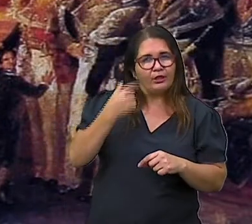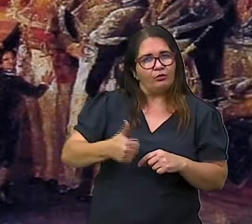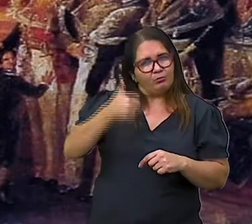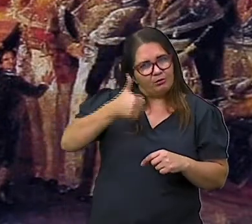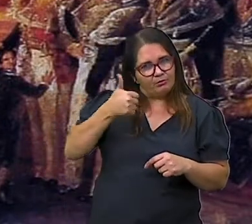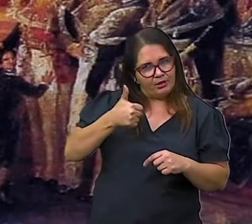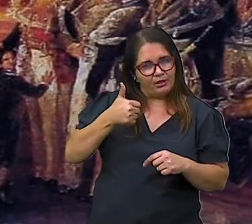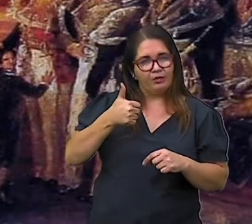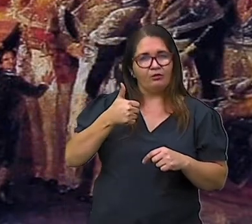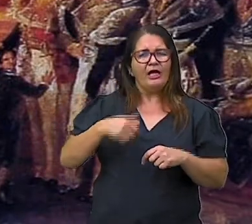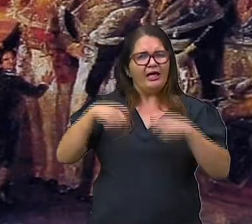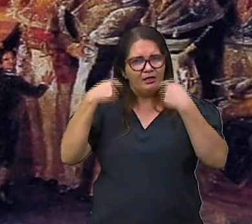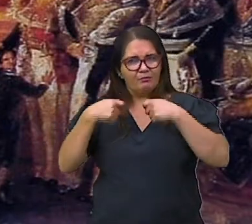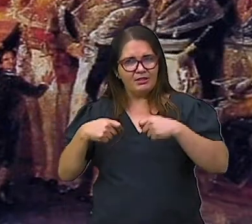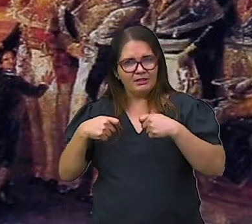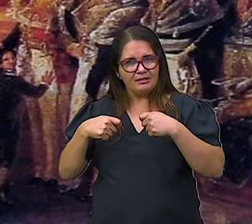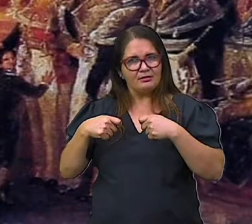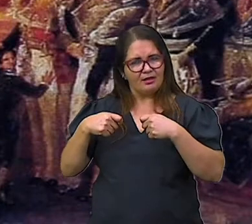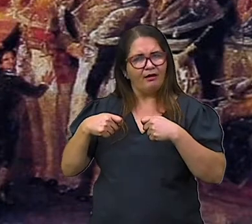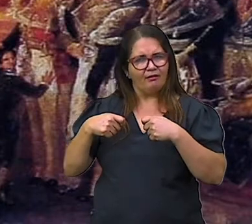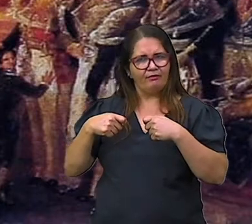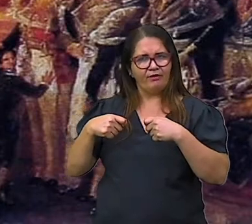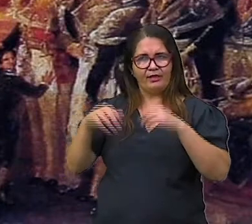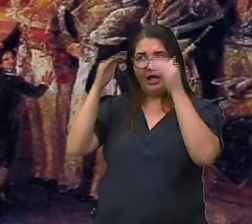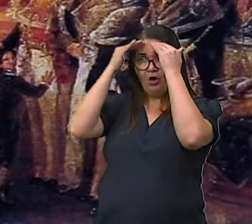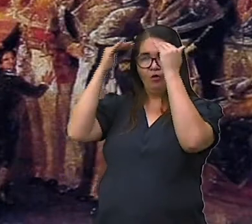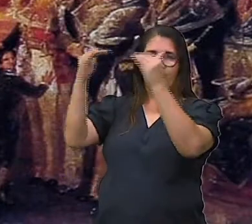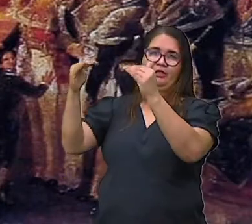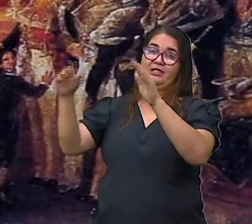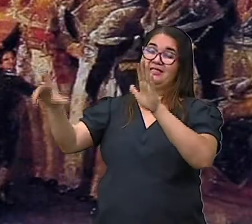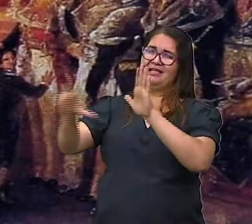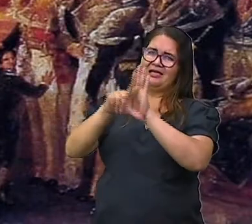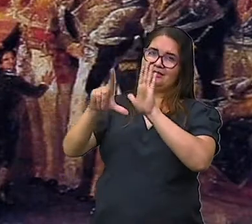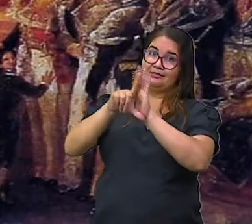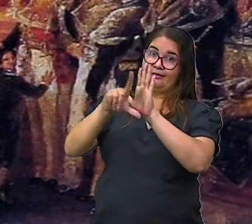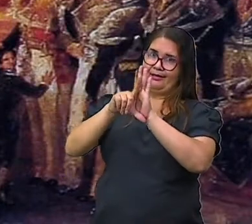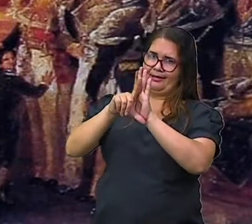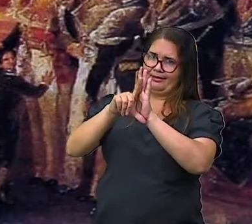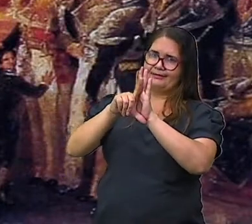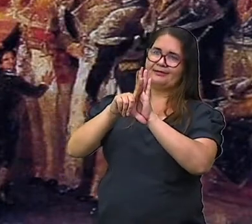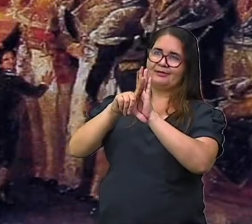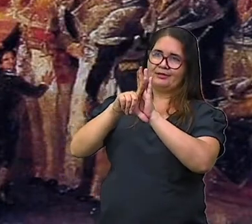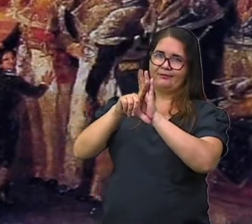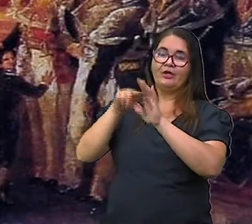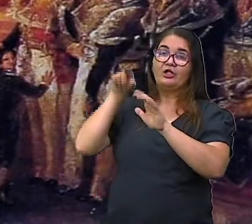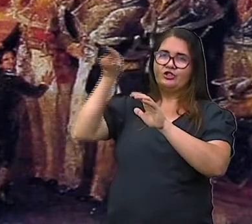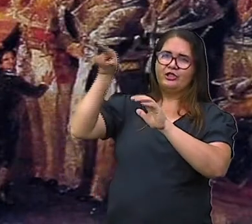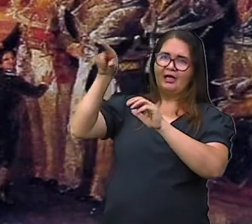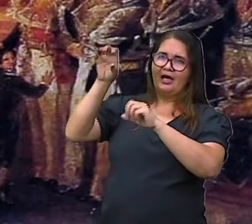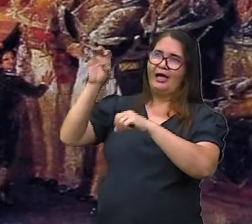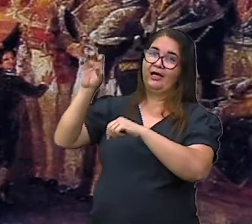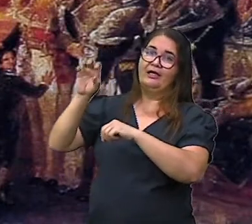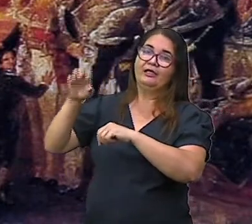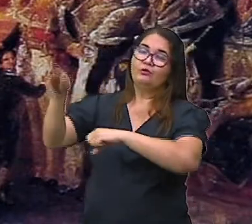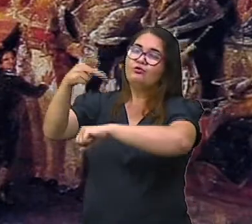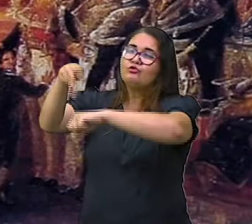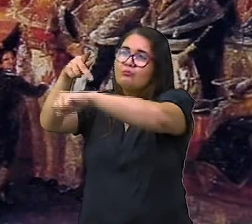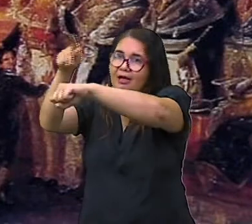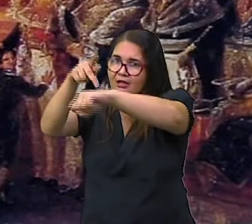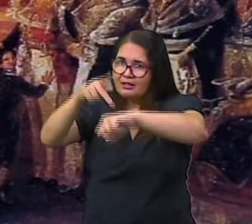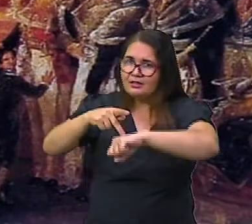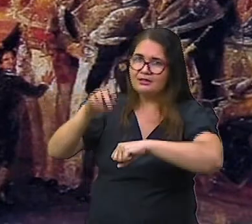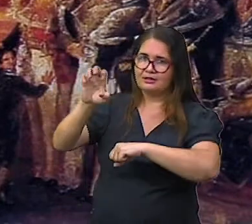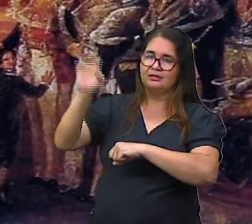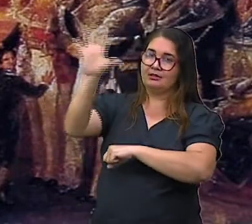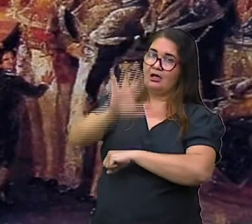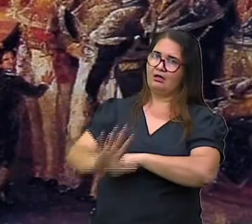a Revolução, e ele, antes mesmo, ele tinha jurado uma Constituição que não estava pronta,